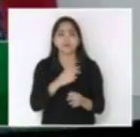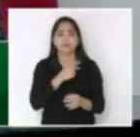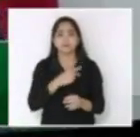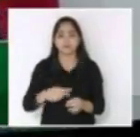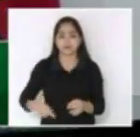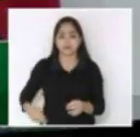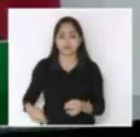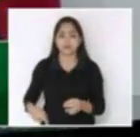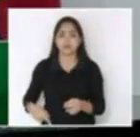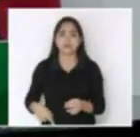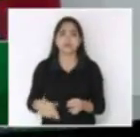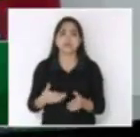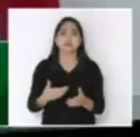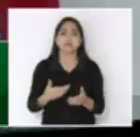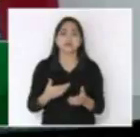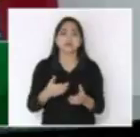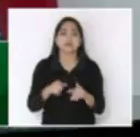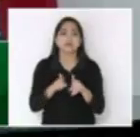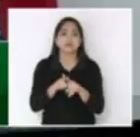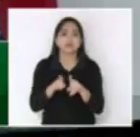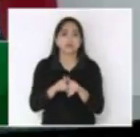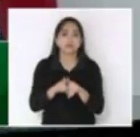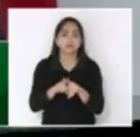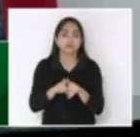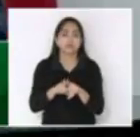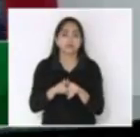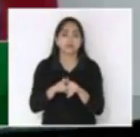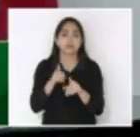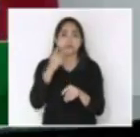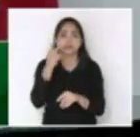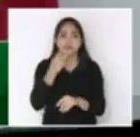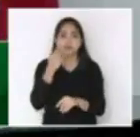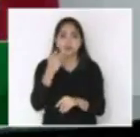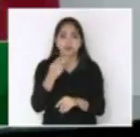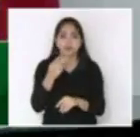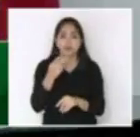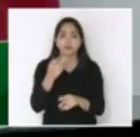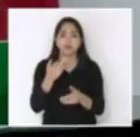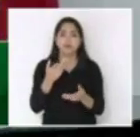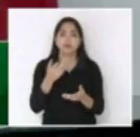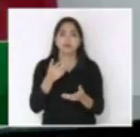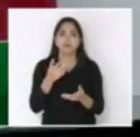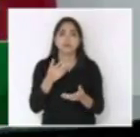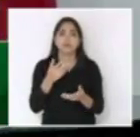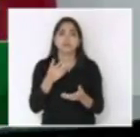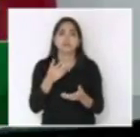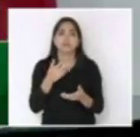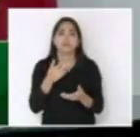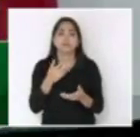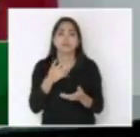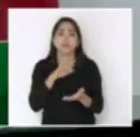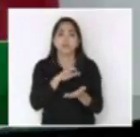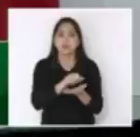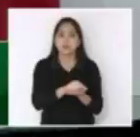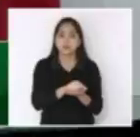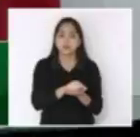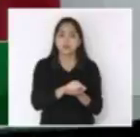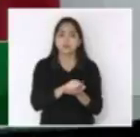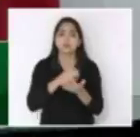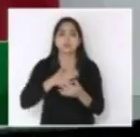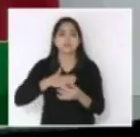eu também não poderia deixar de registrar com satisfação